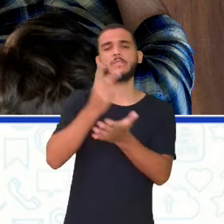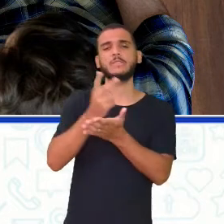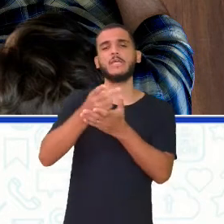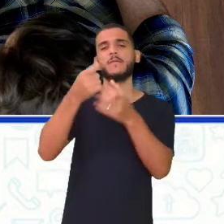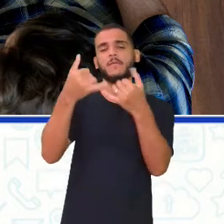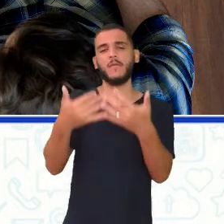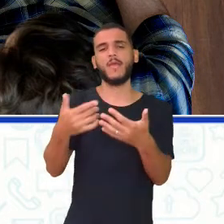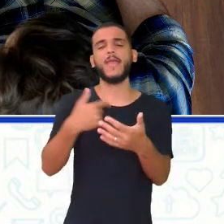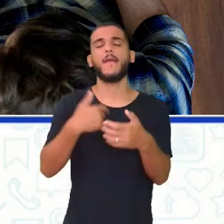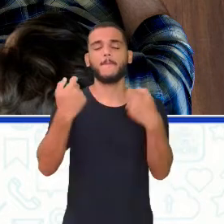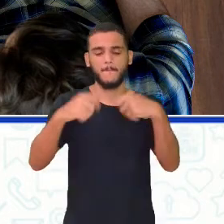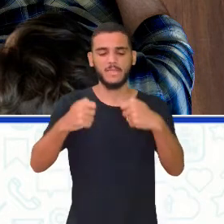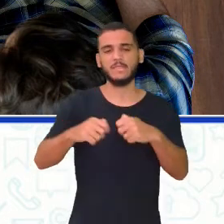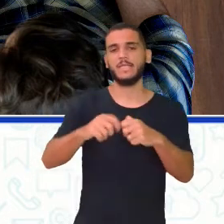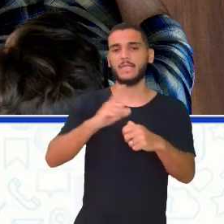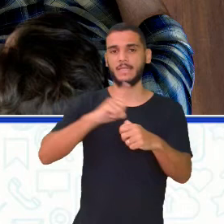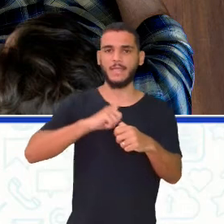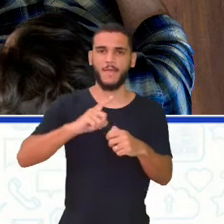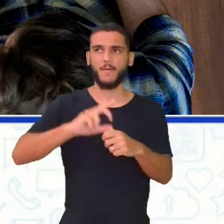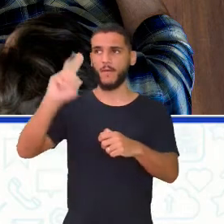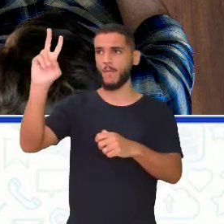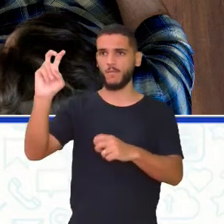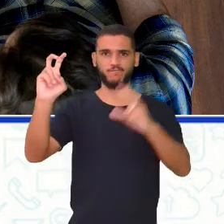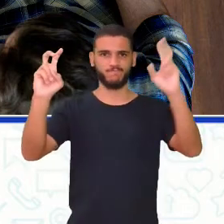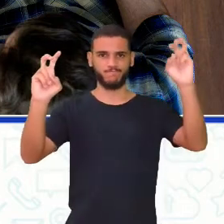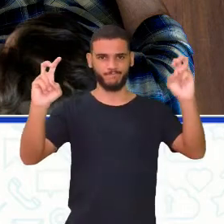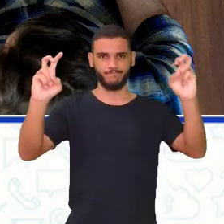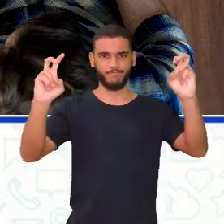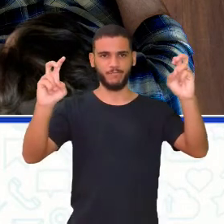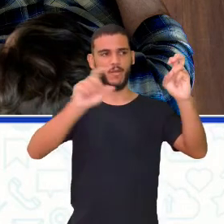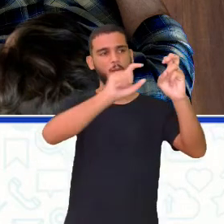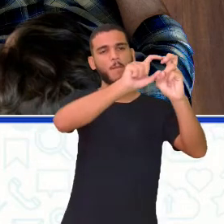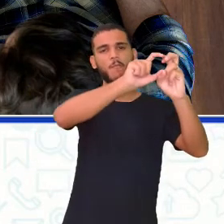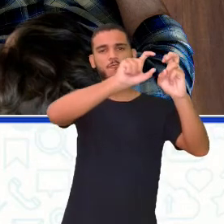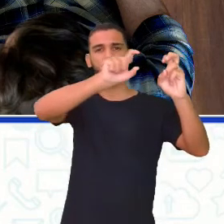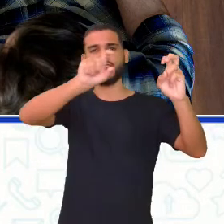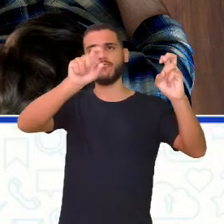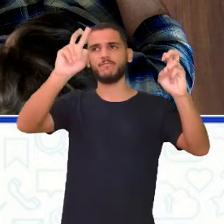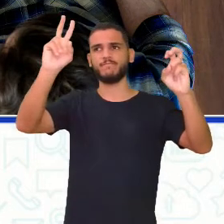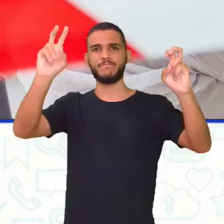colocar em aspas exatamente aquilo que foi dito, tá?